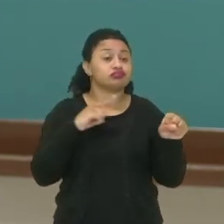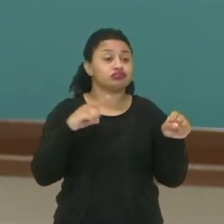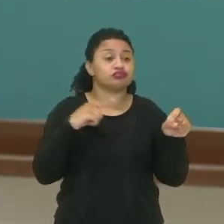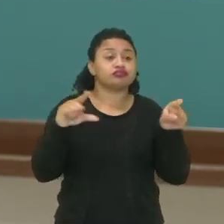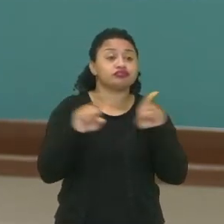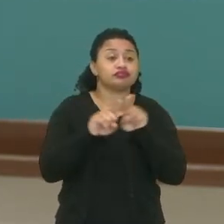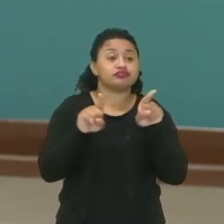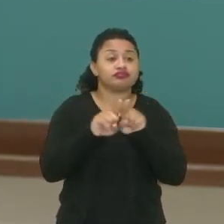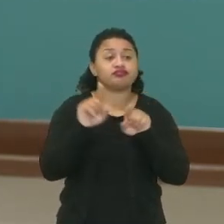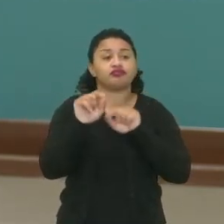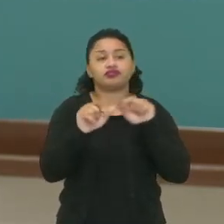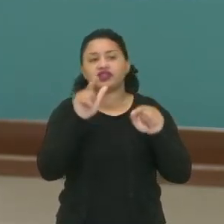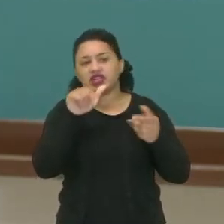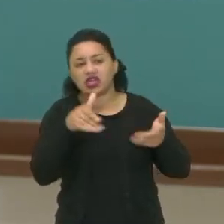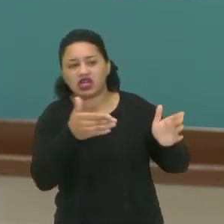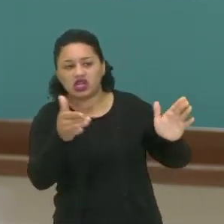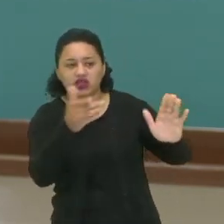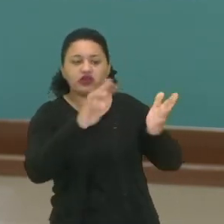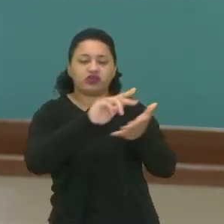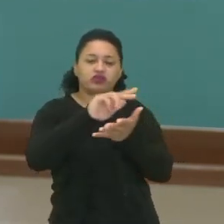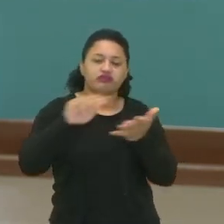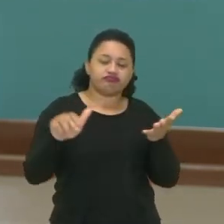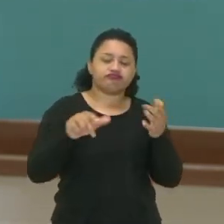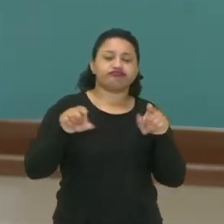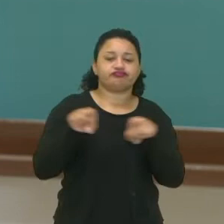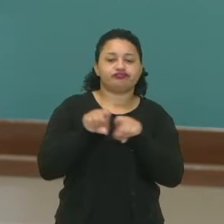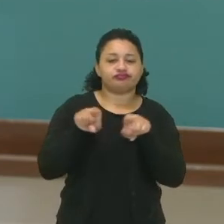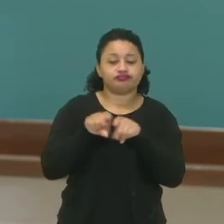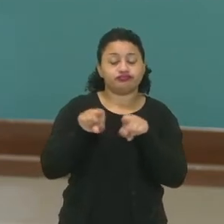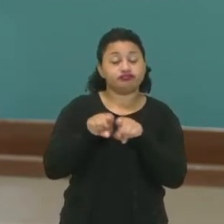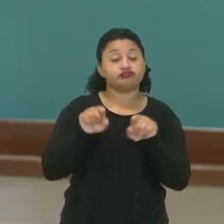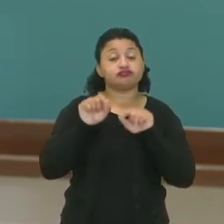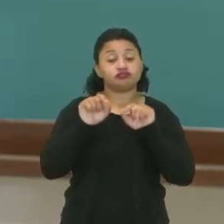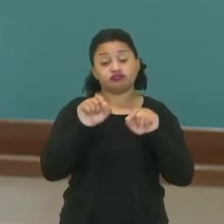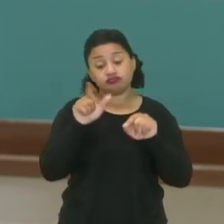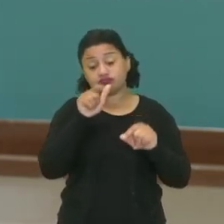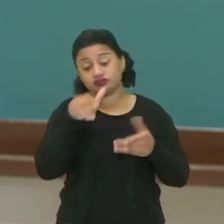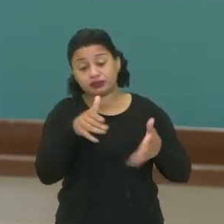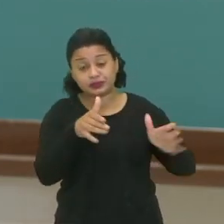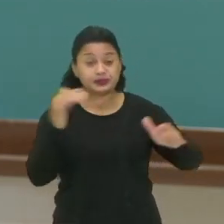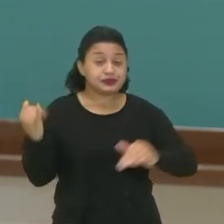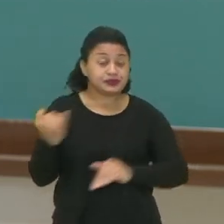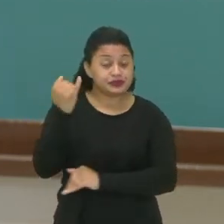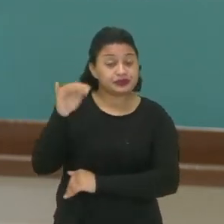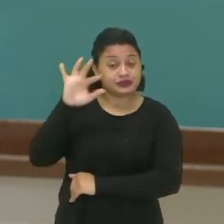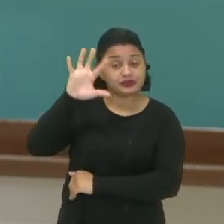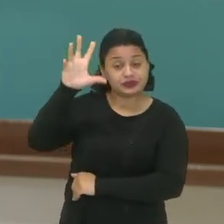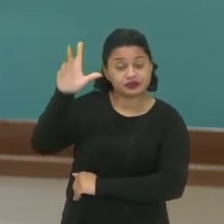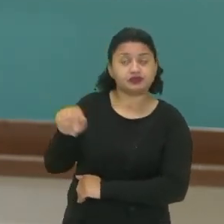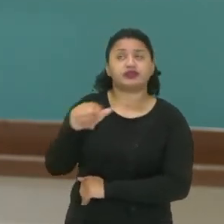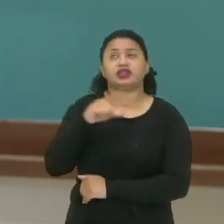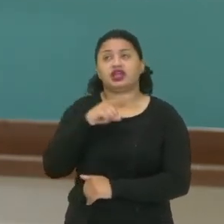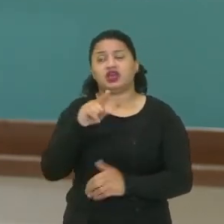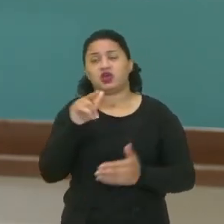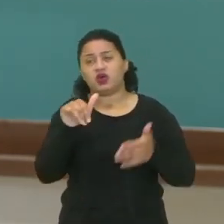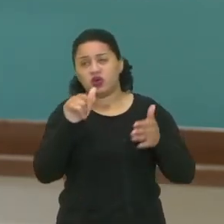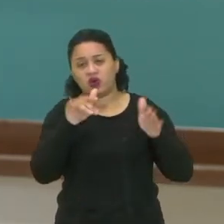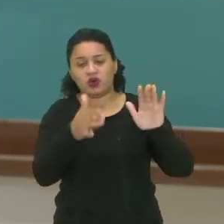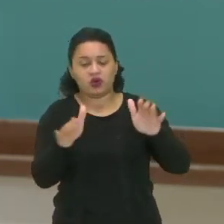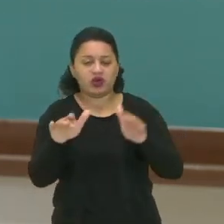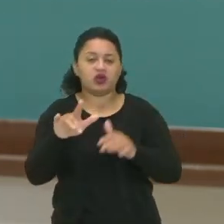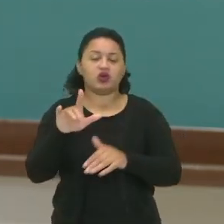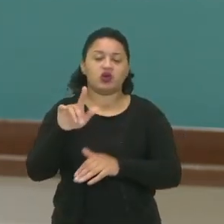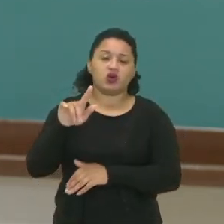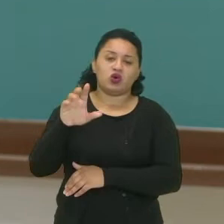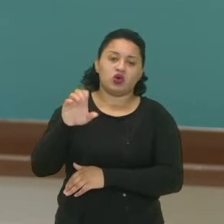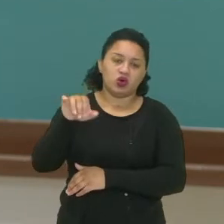E também tem rios e assim por diante que são rios importantes da África, como o Rio Congo, o Rio Nilo e